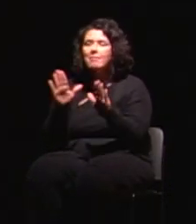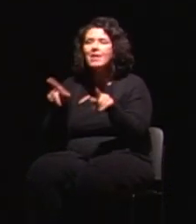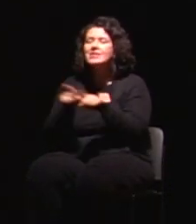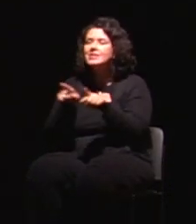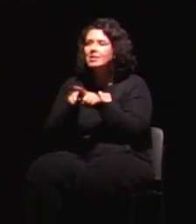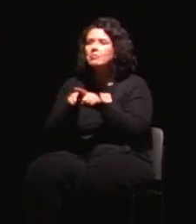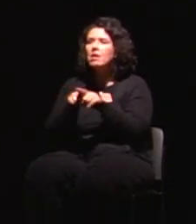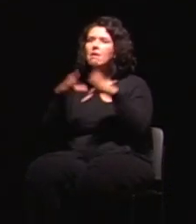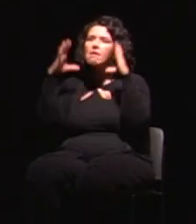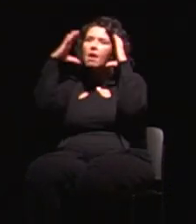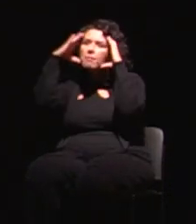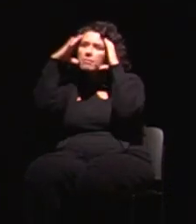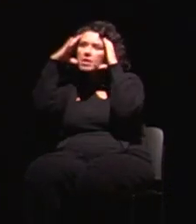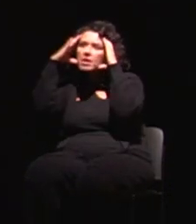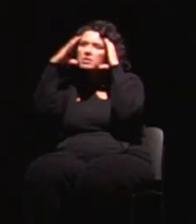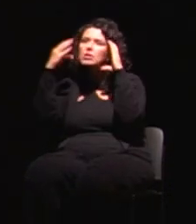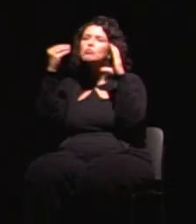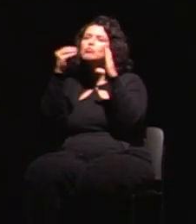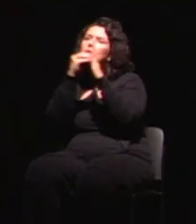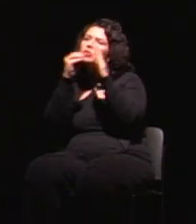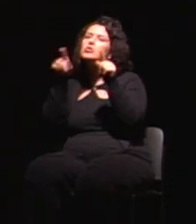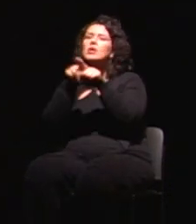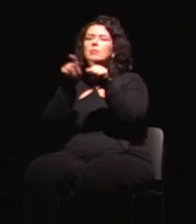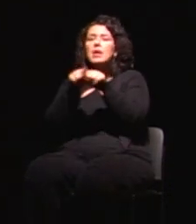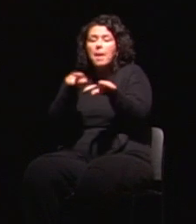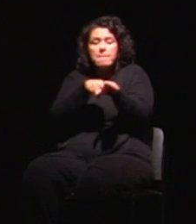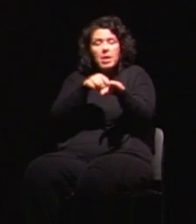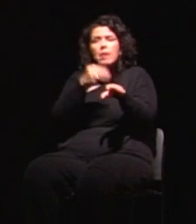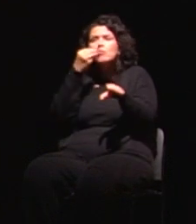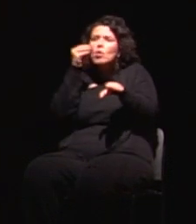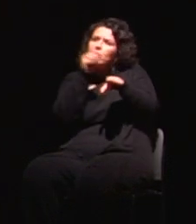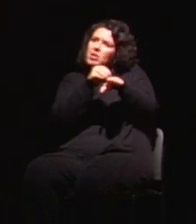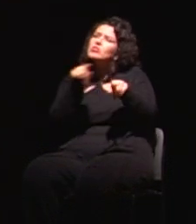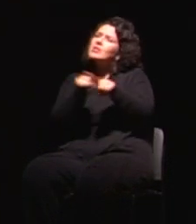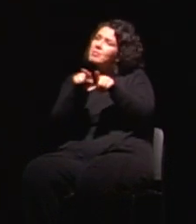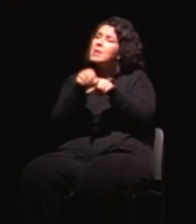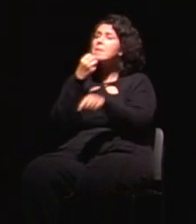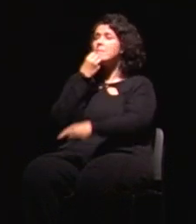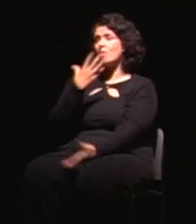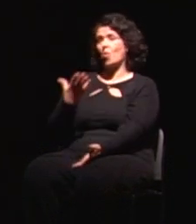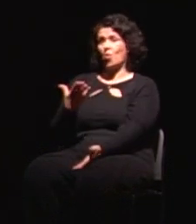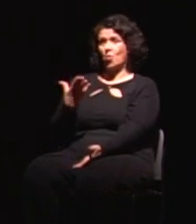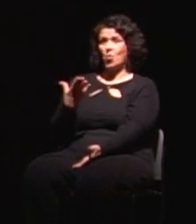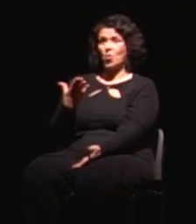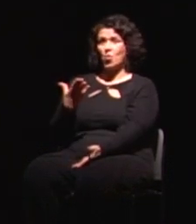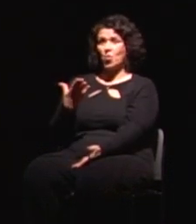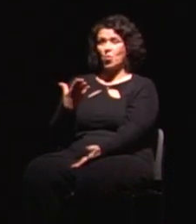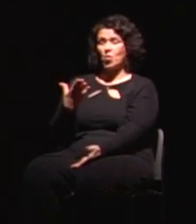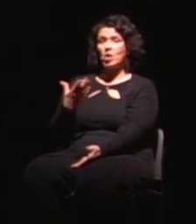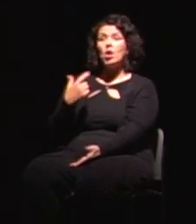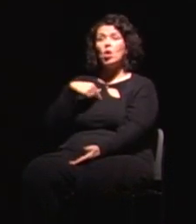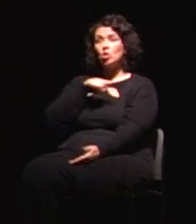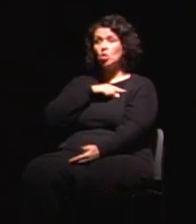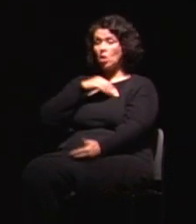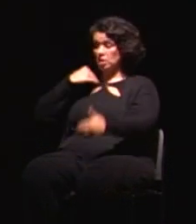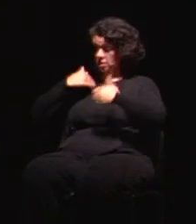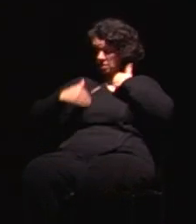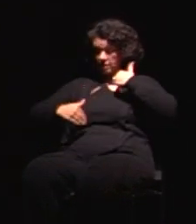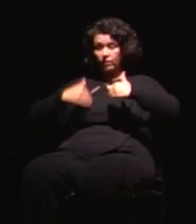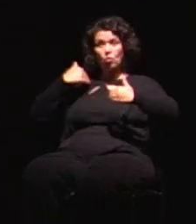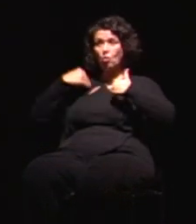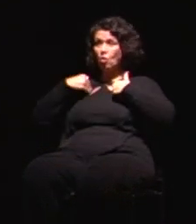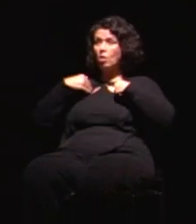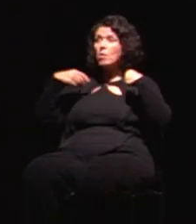na cabeça também é bom, beijo no peito também é bom. Aliás, a gente tem um corpo para ser